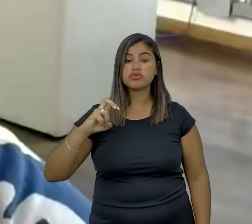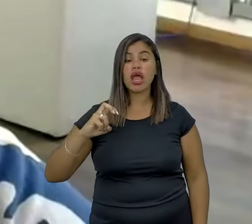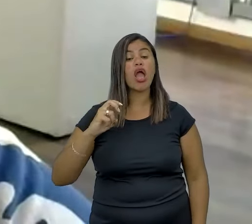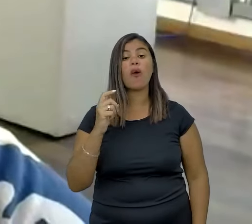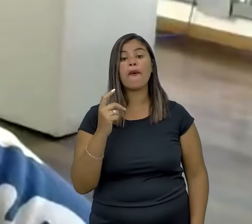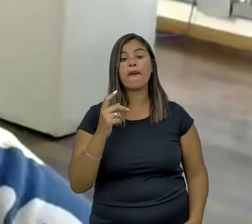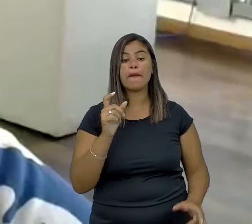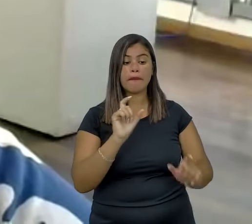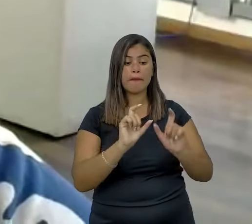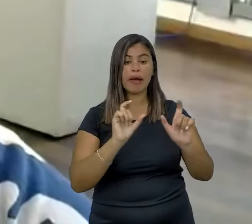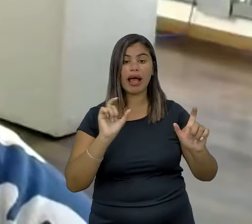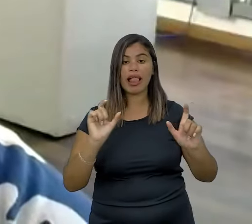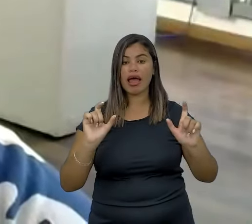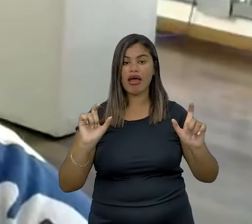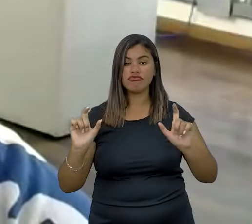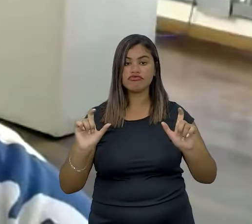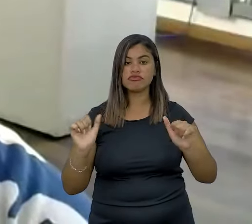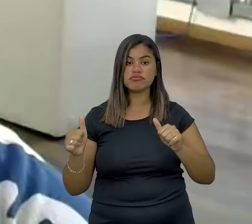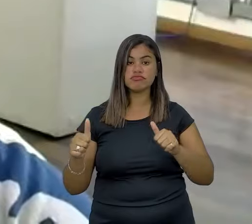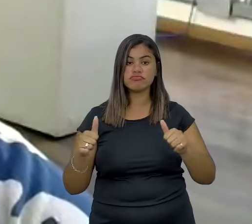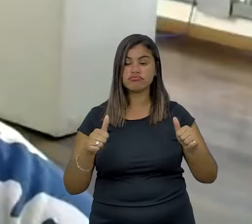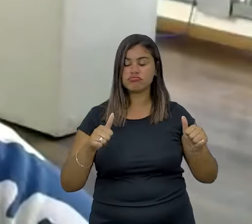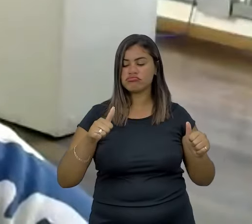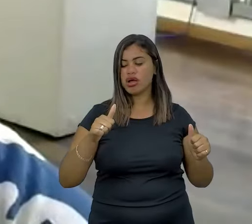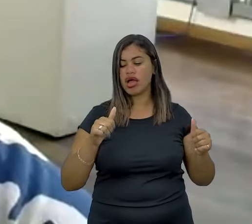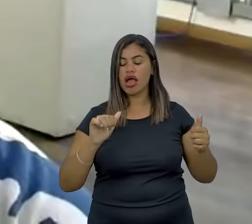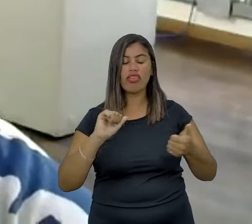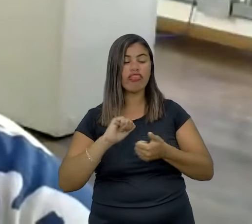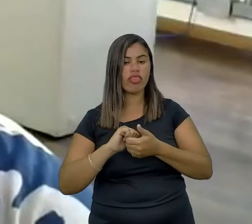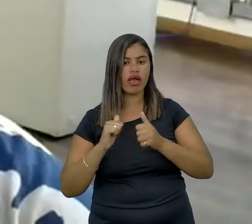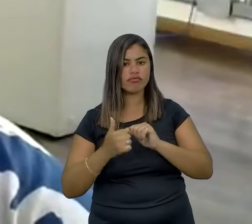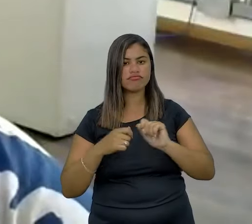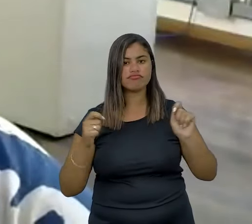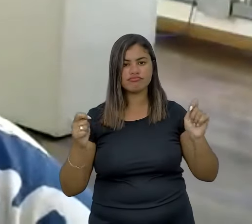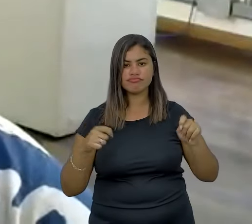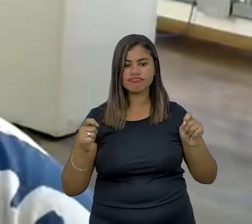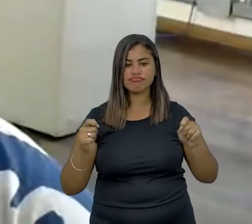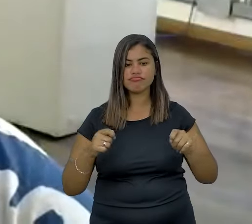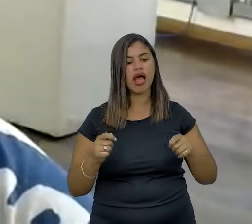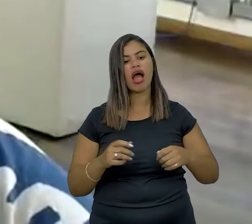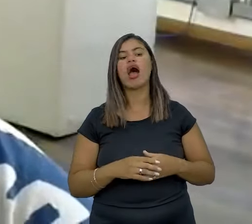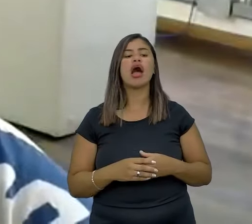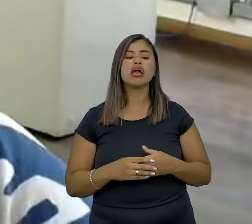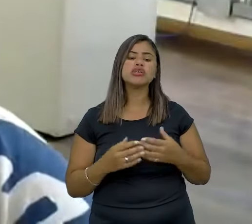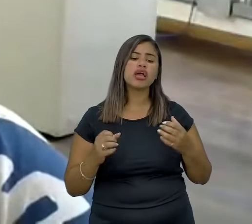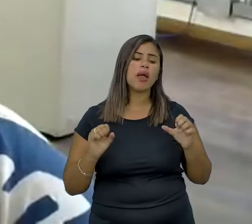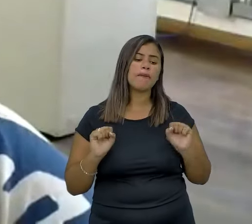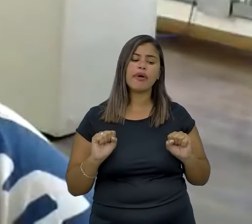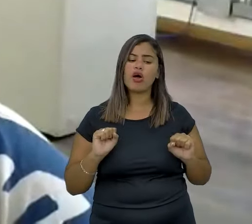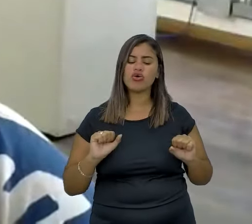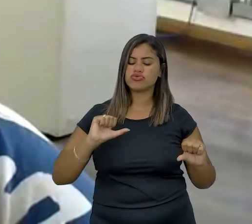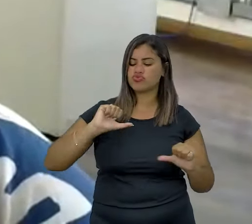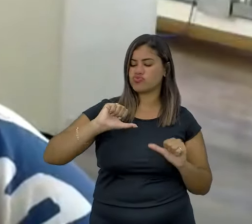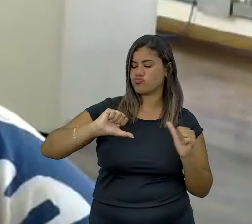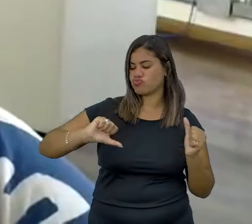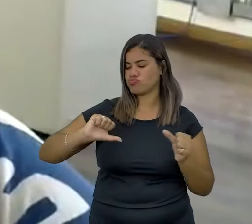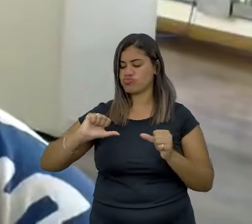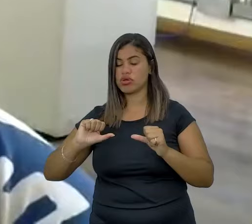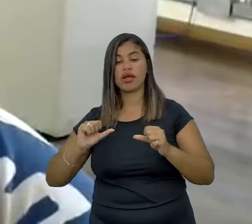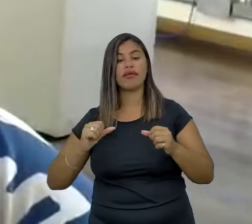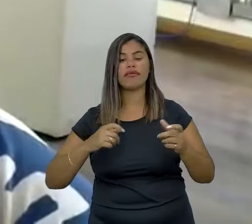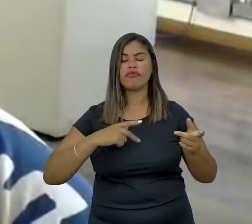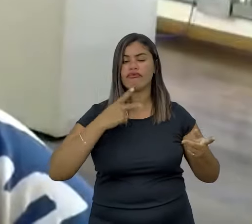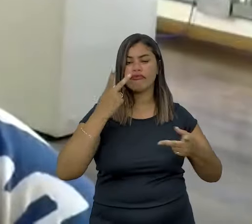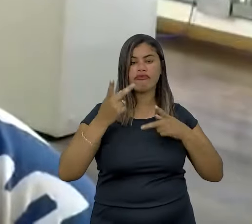mais flexíveis, né, durante essa recitação. E aí elas podem ser facilmente produzidas, né,